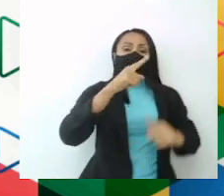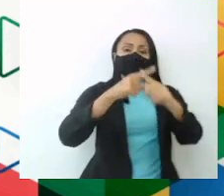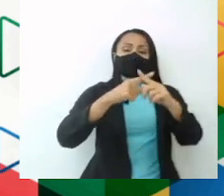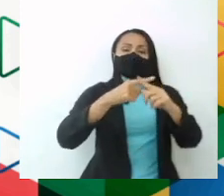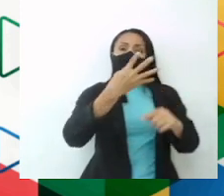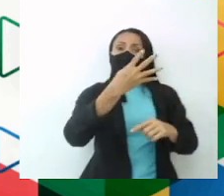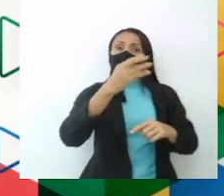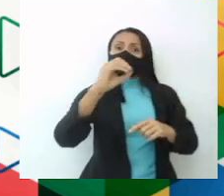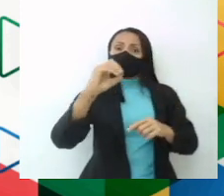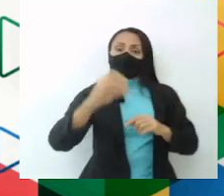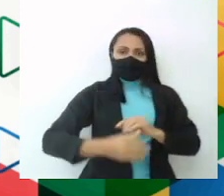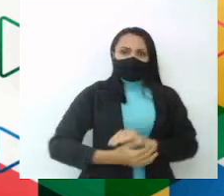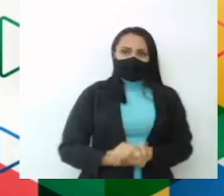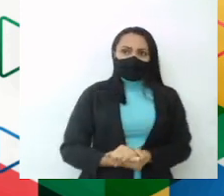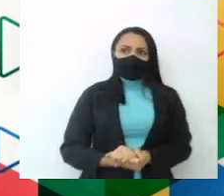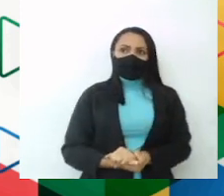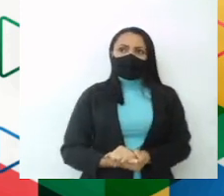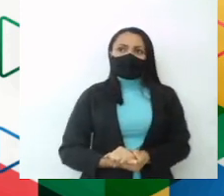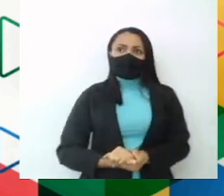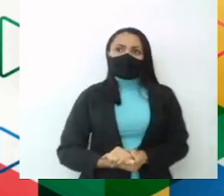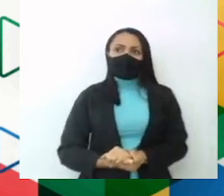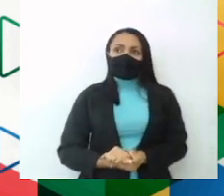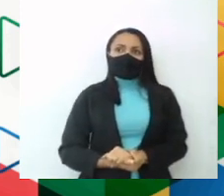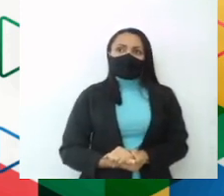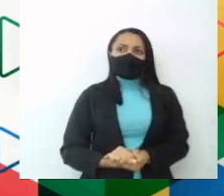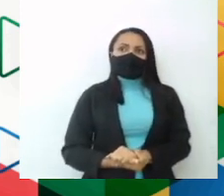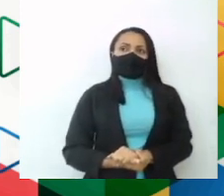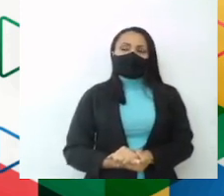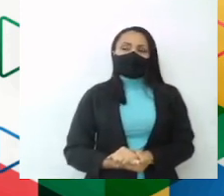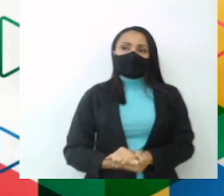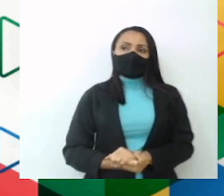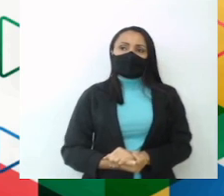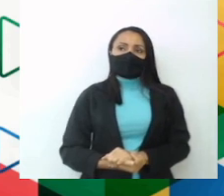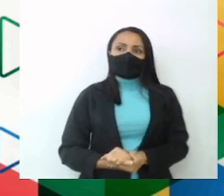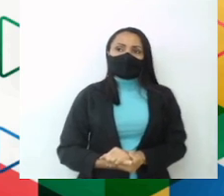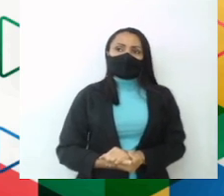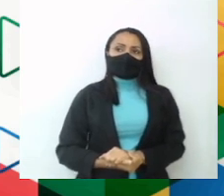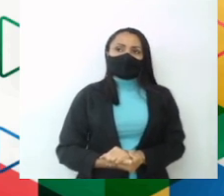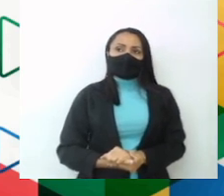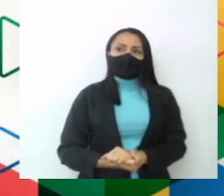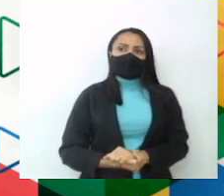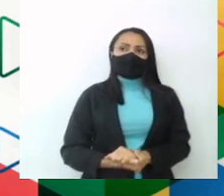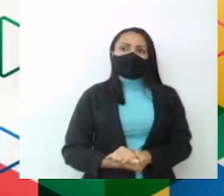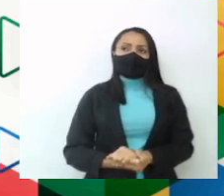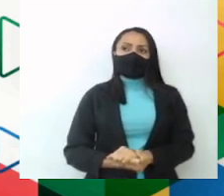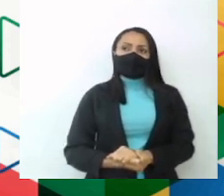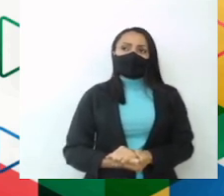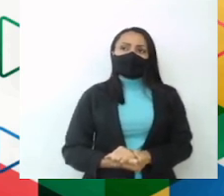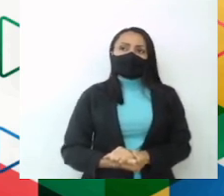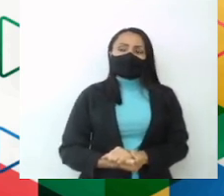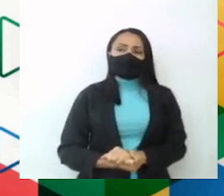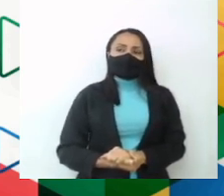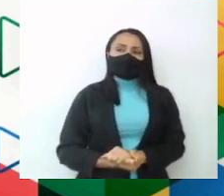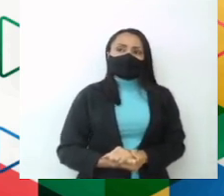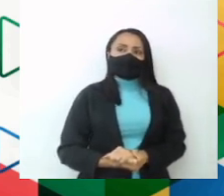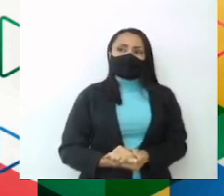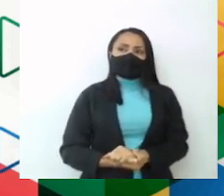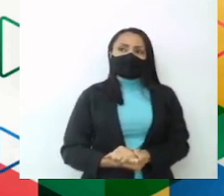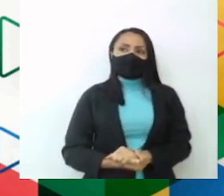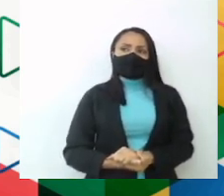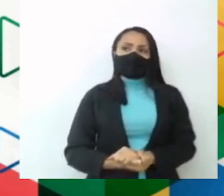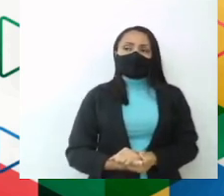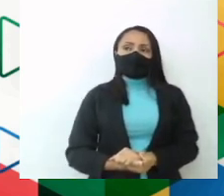400. Então, 1,5 vezes 400. Se você já quiser colocar direto, 1,5